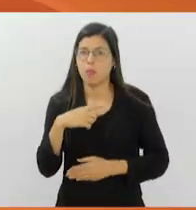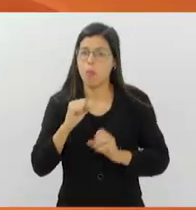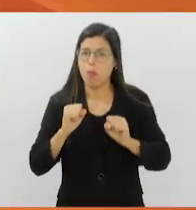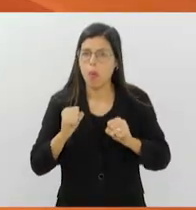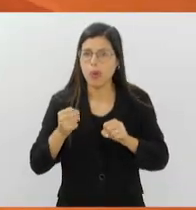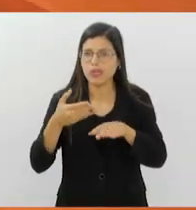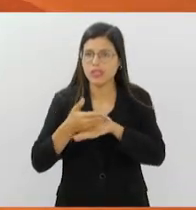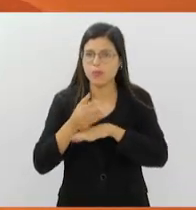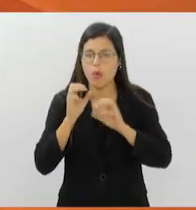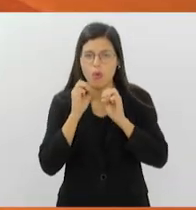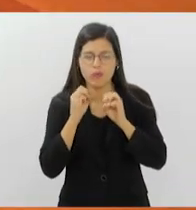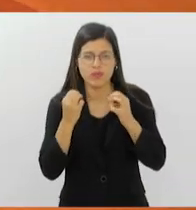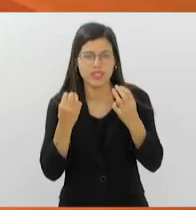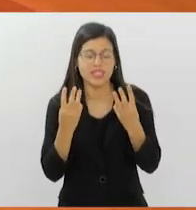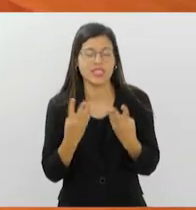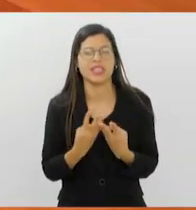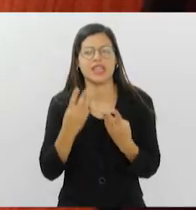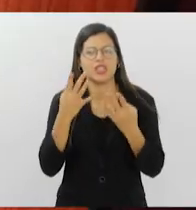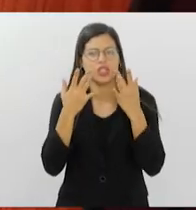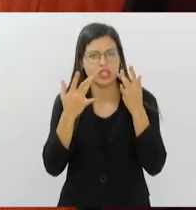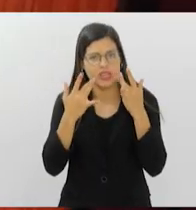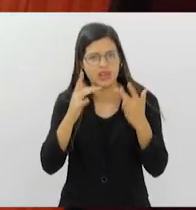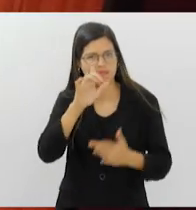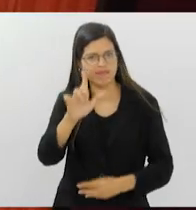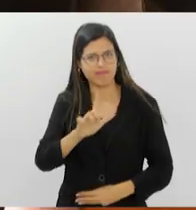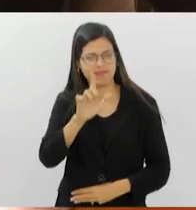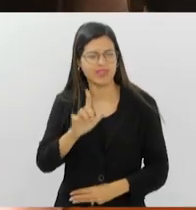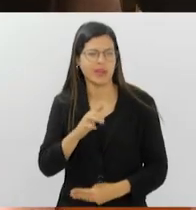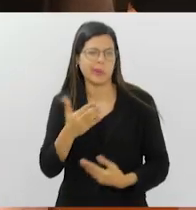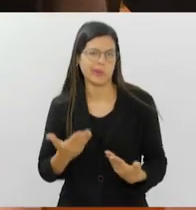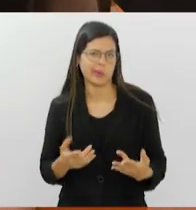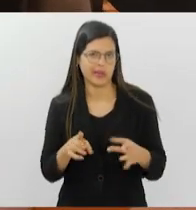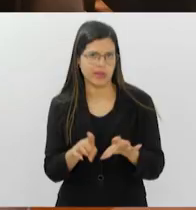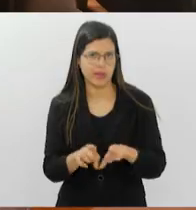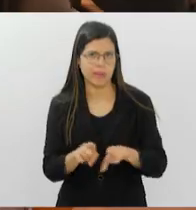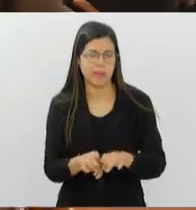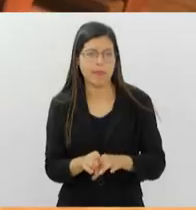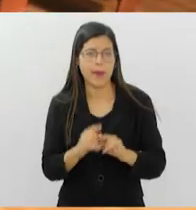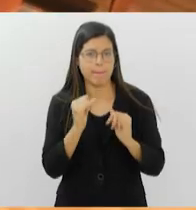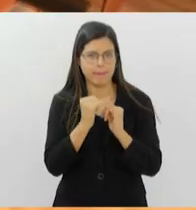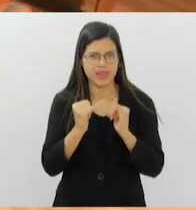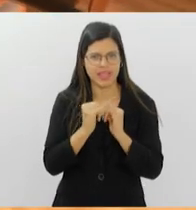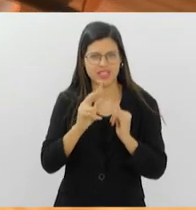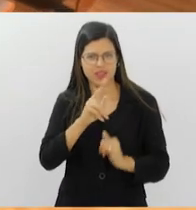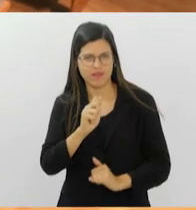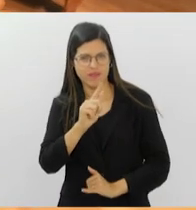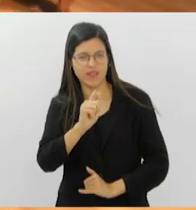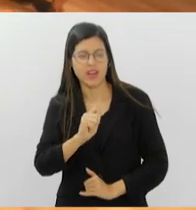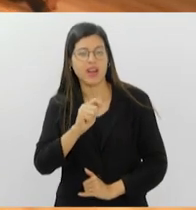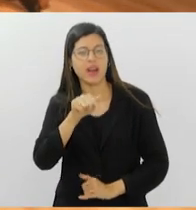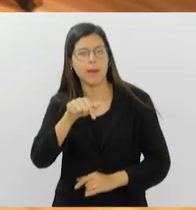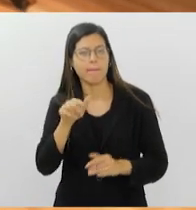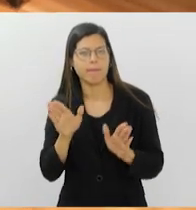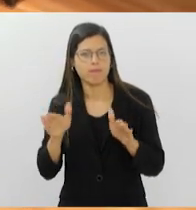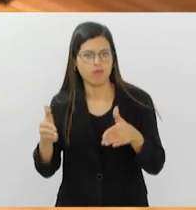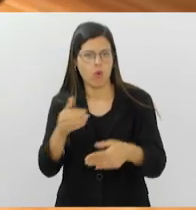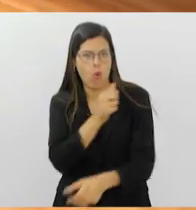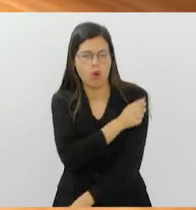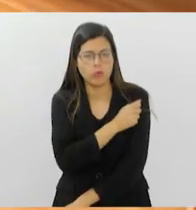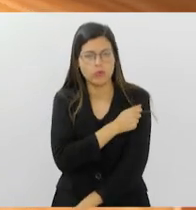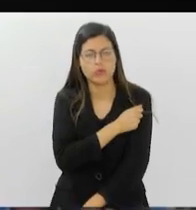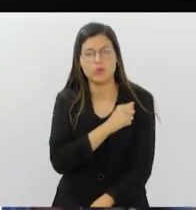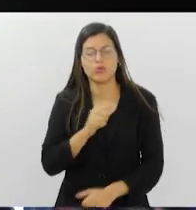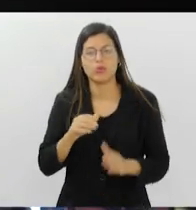receber oficinas de teatro Literatura e workshops metade das vagas são destinadas a alunos da rede pública à